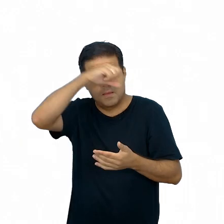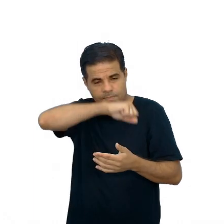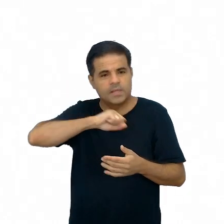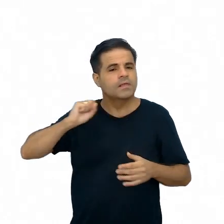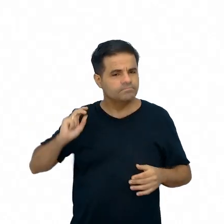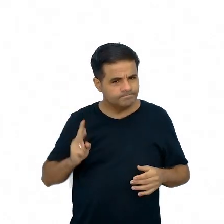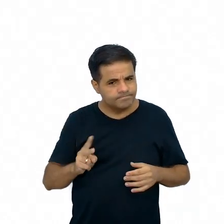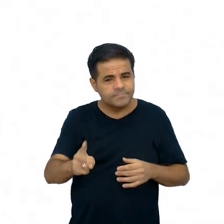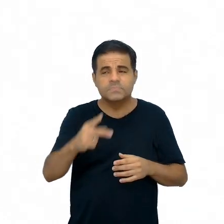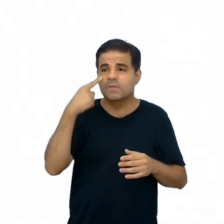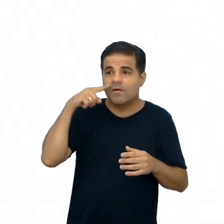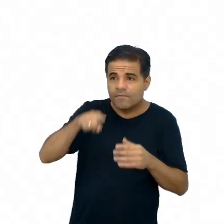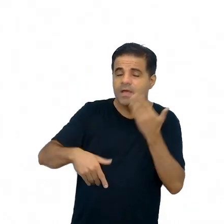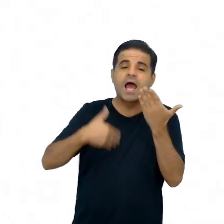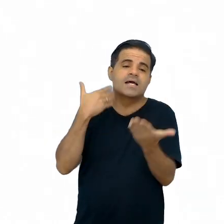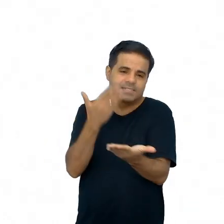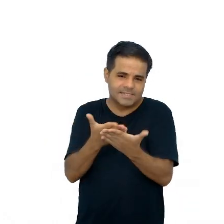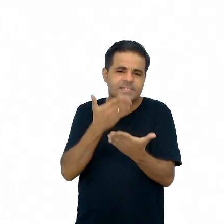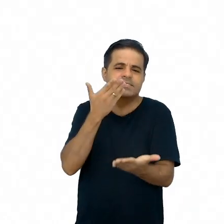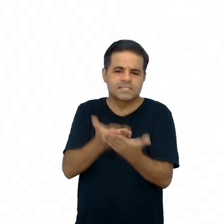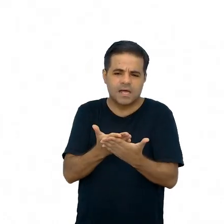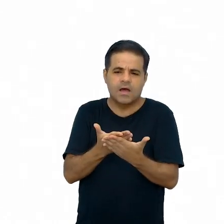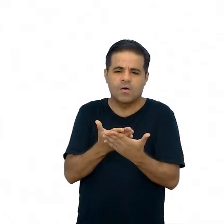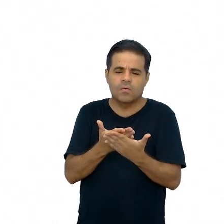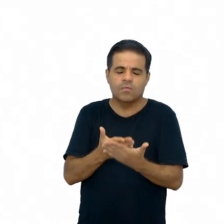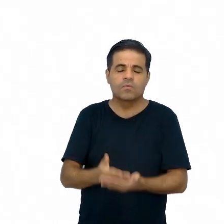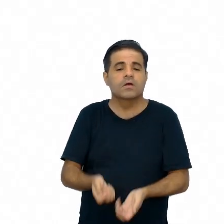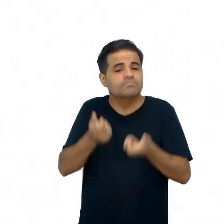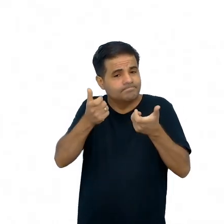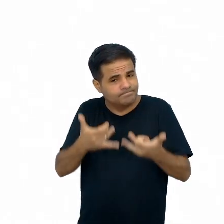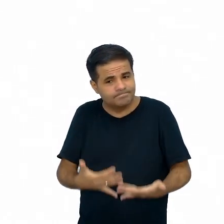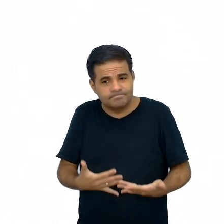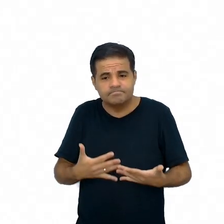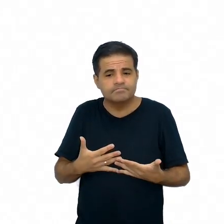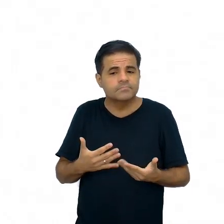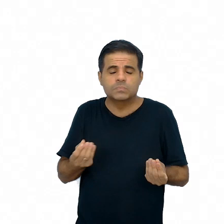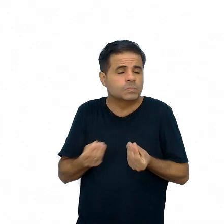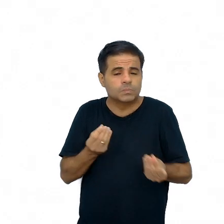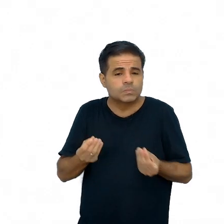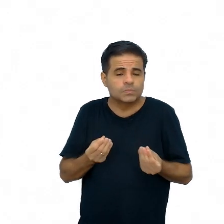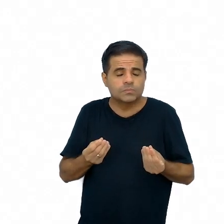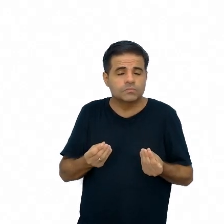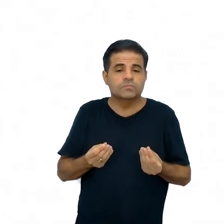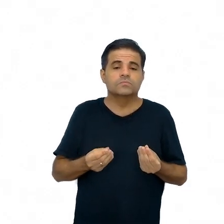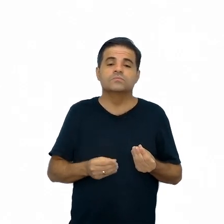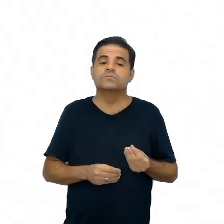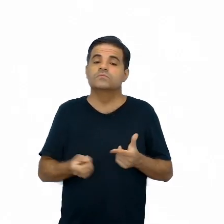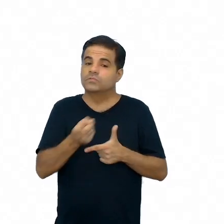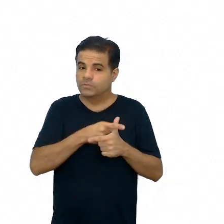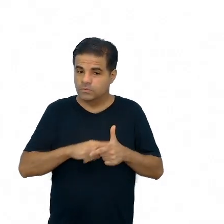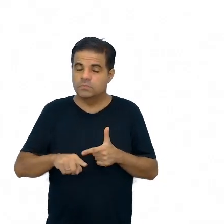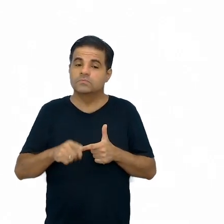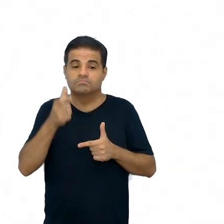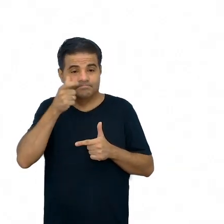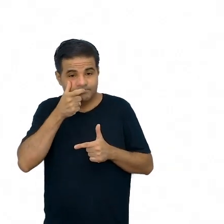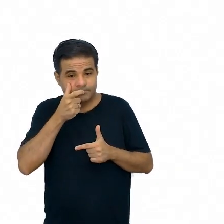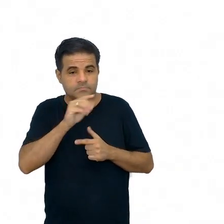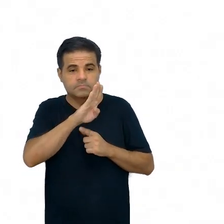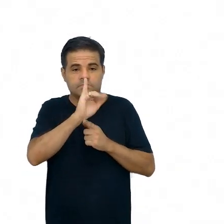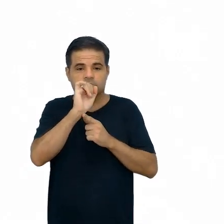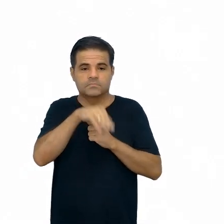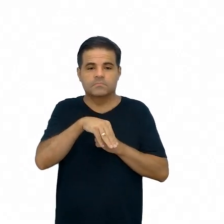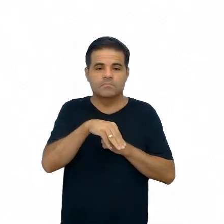Sempre, como está vindo as aulas, Então, a gente tem sempre, a divisão de acordo com o